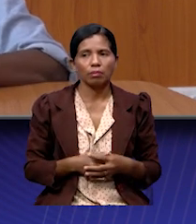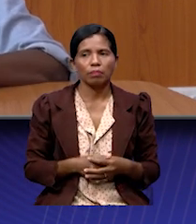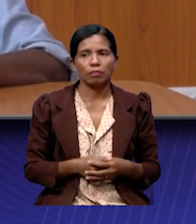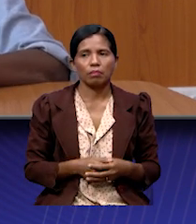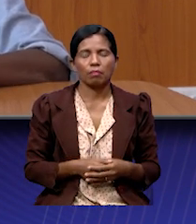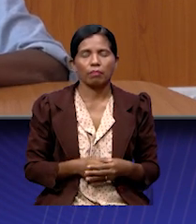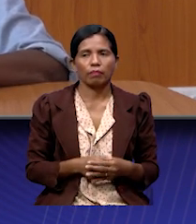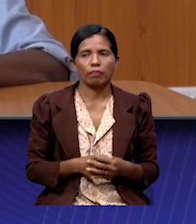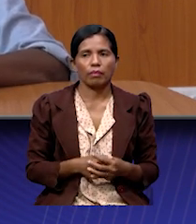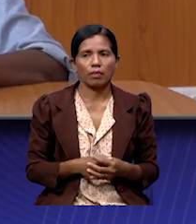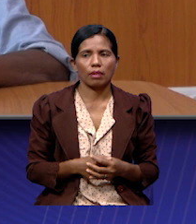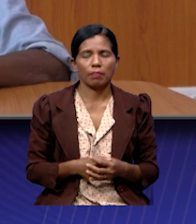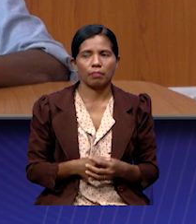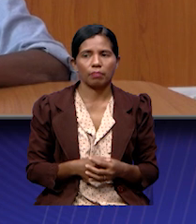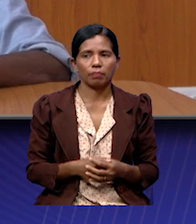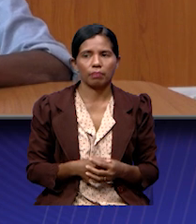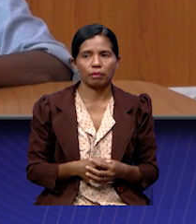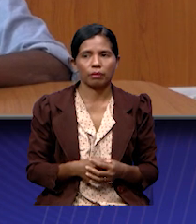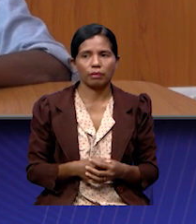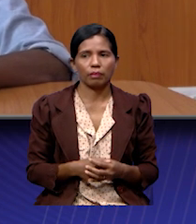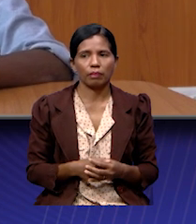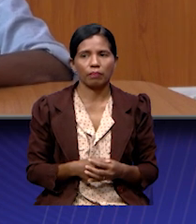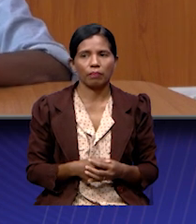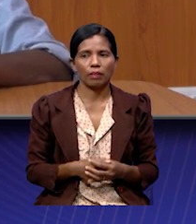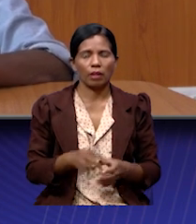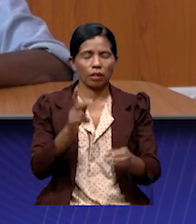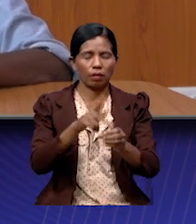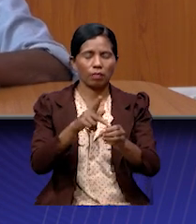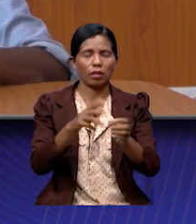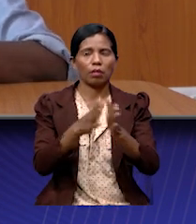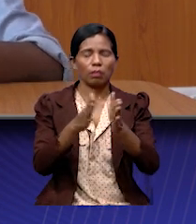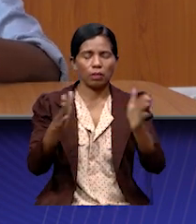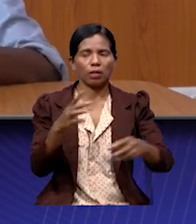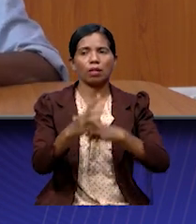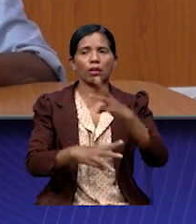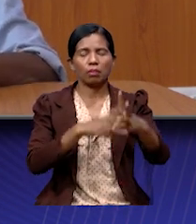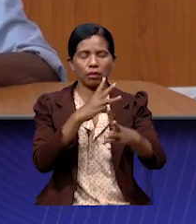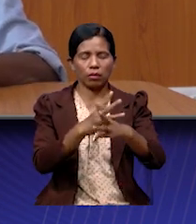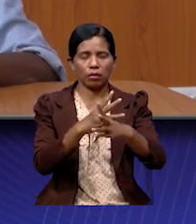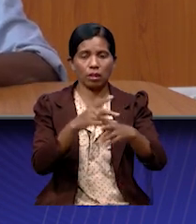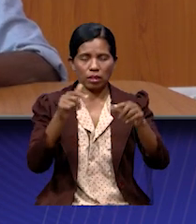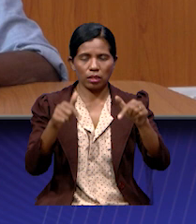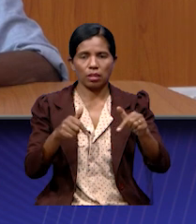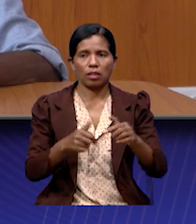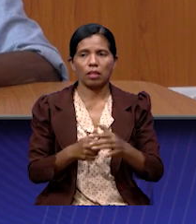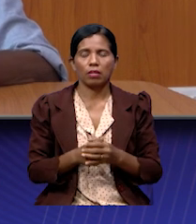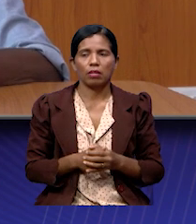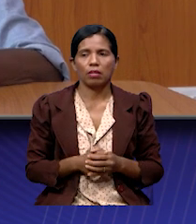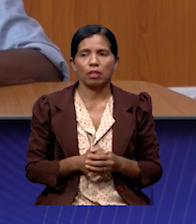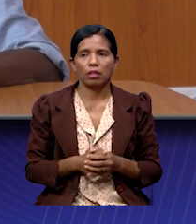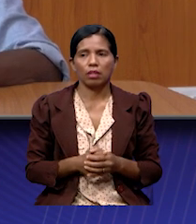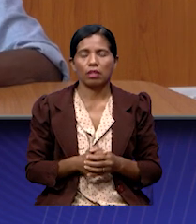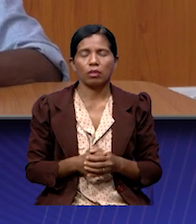de impacto be na ser tambah fornecimento bot li o mina ia mundo ne me